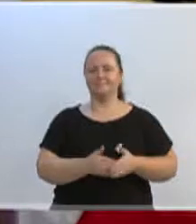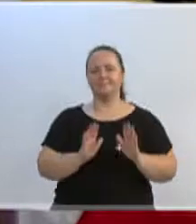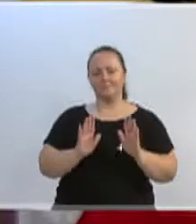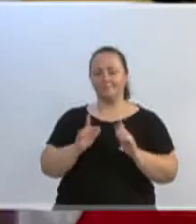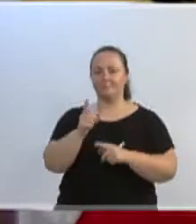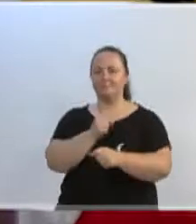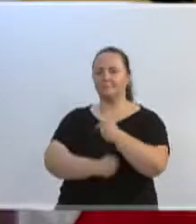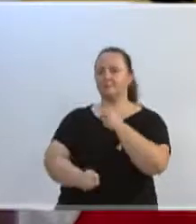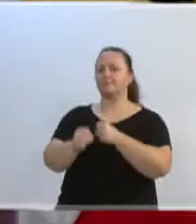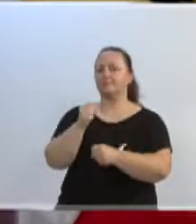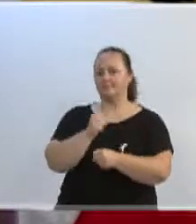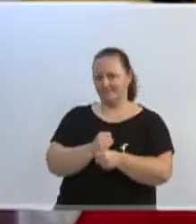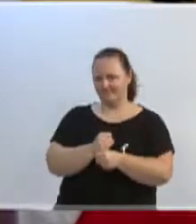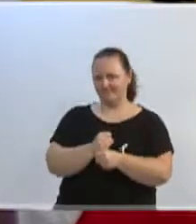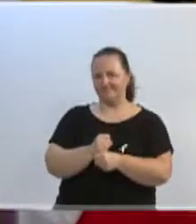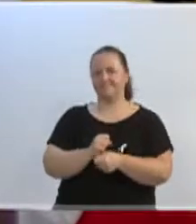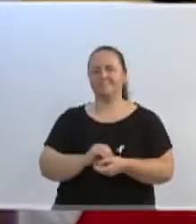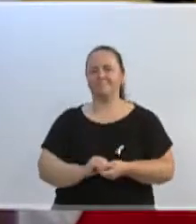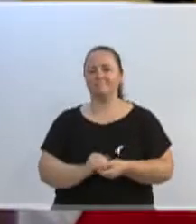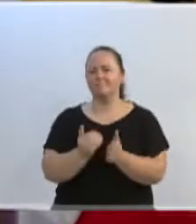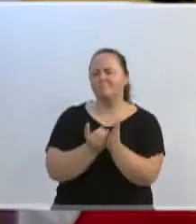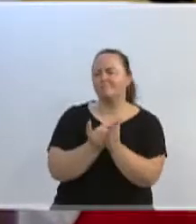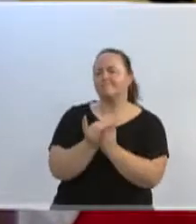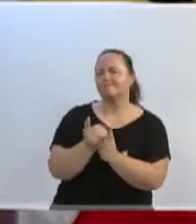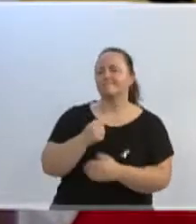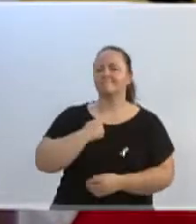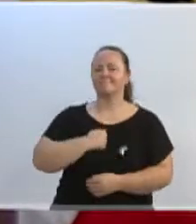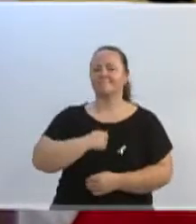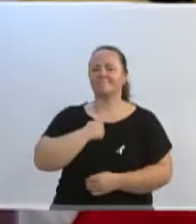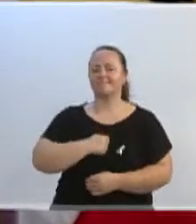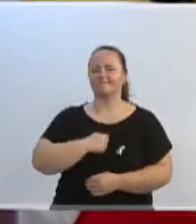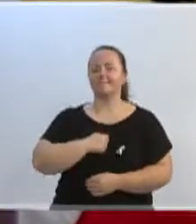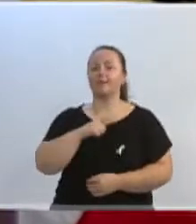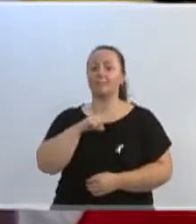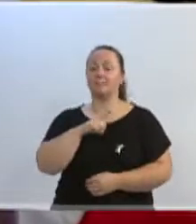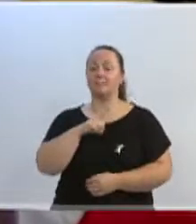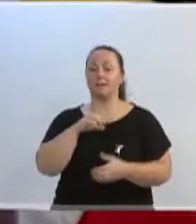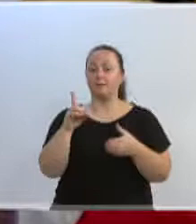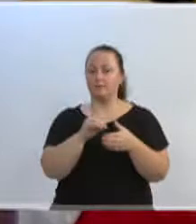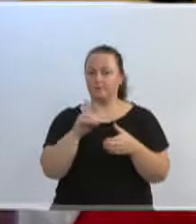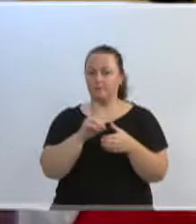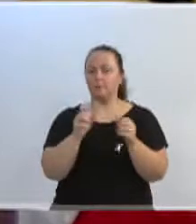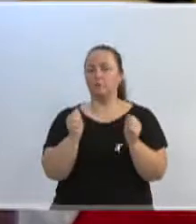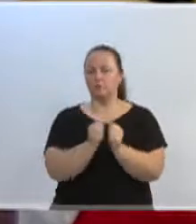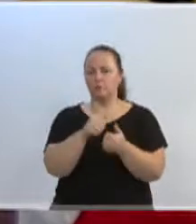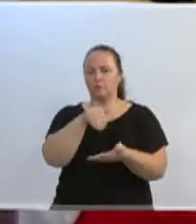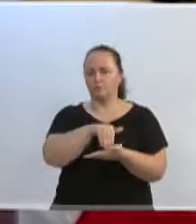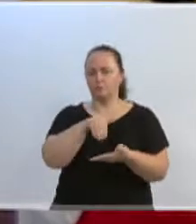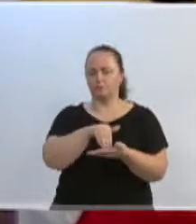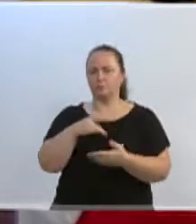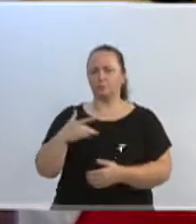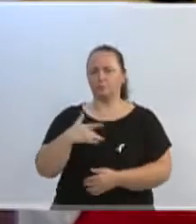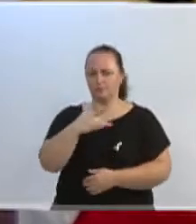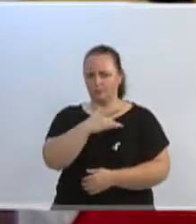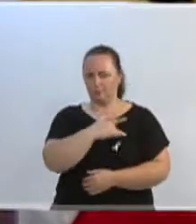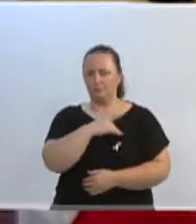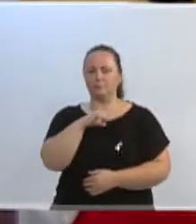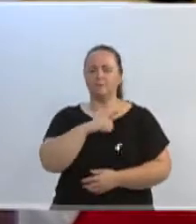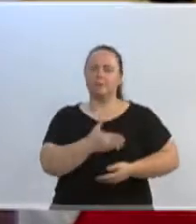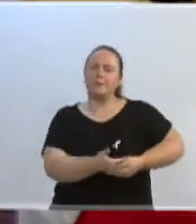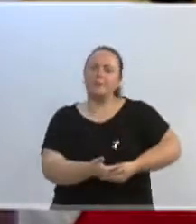passado, a partir de agosto, nós passamos a atender, através da Secretaria de Saúde, os